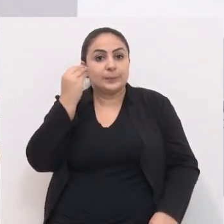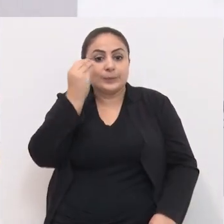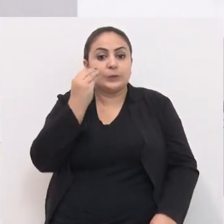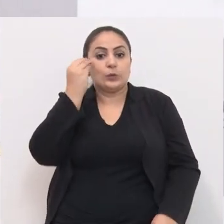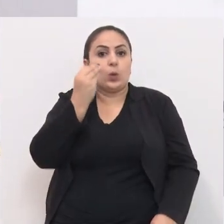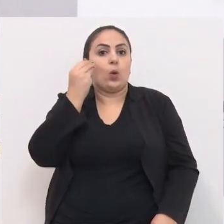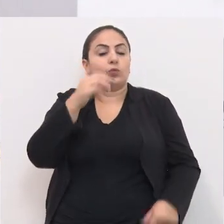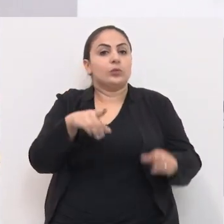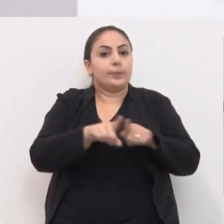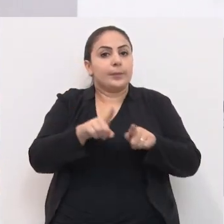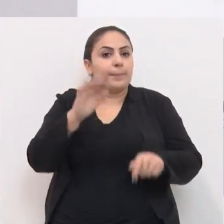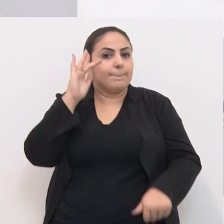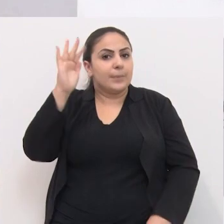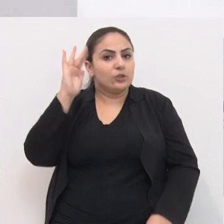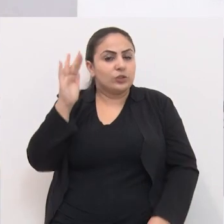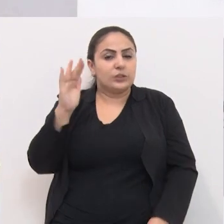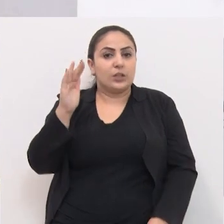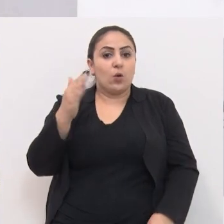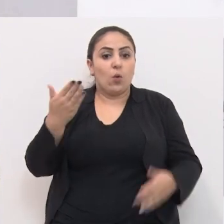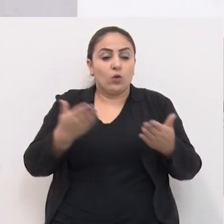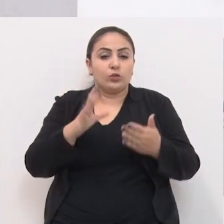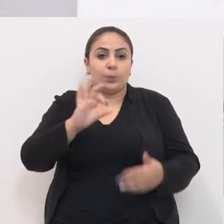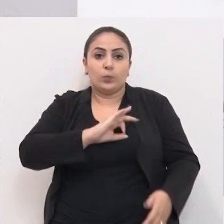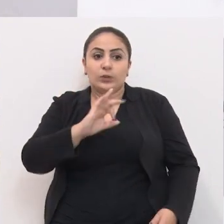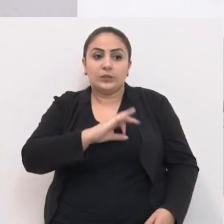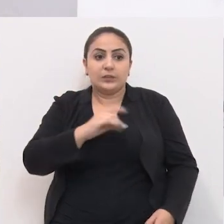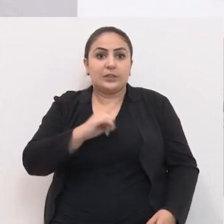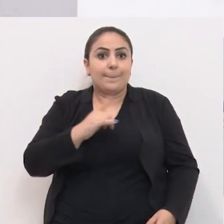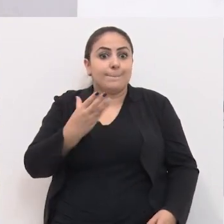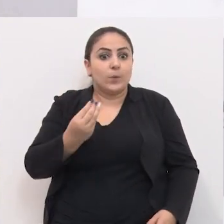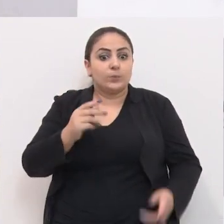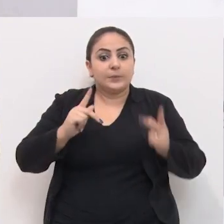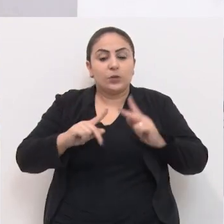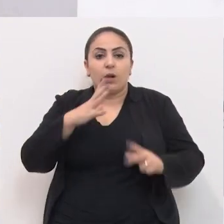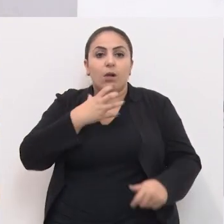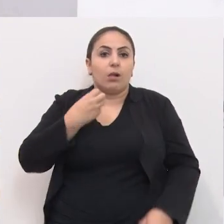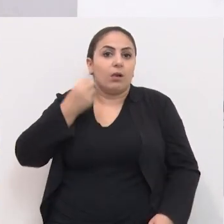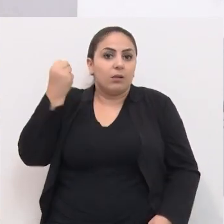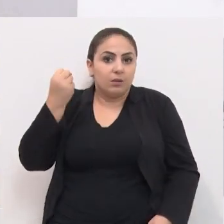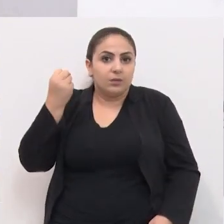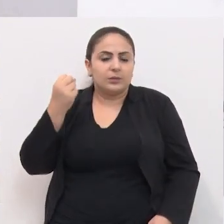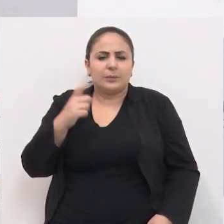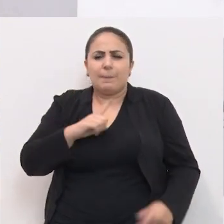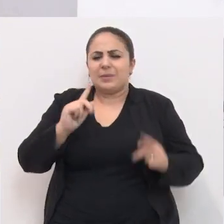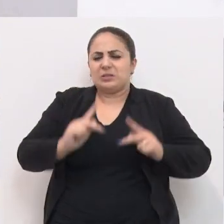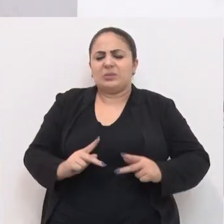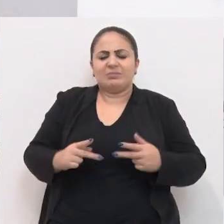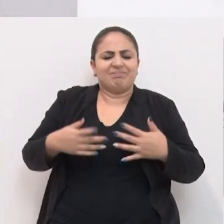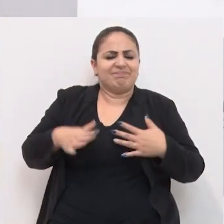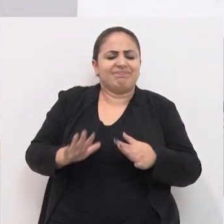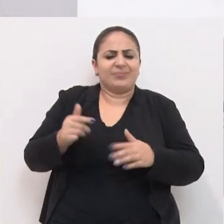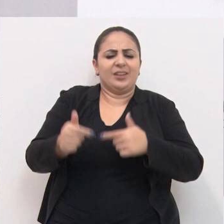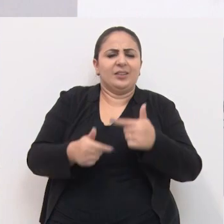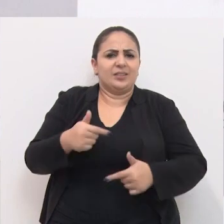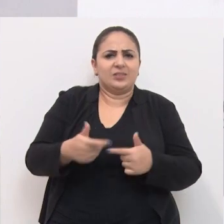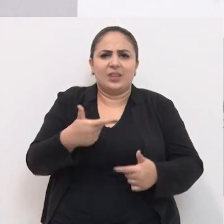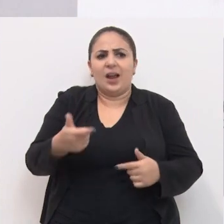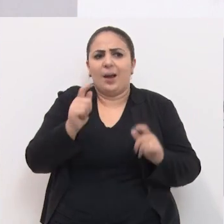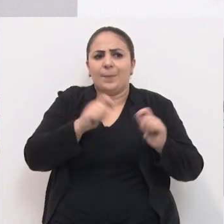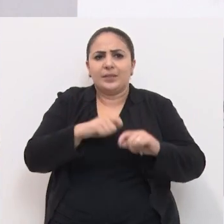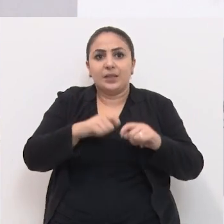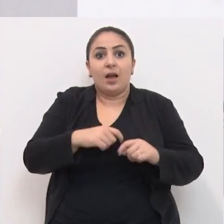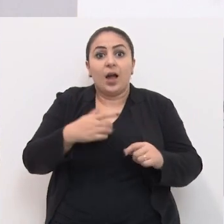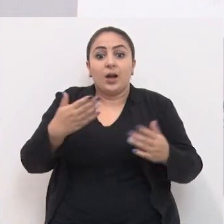Luiz Ibete, presidente da Associação de Sargentos e Subtenentes da Brigada Militar. O prejuízo que nós vamos ter, além